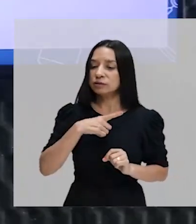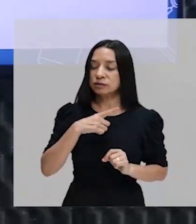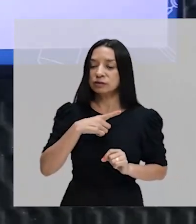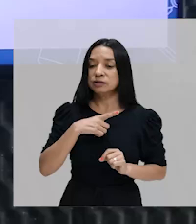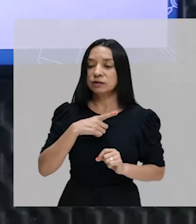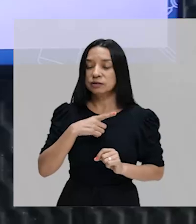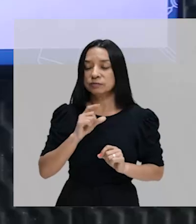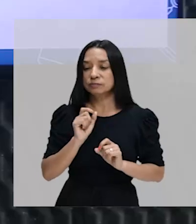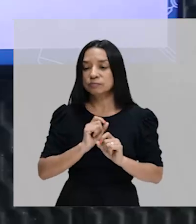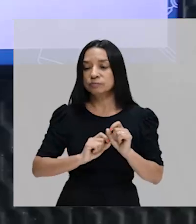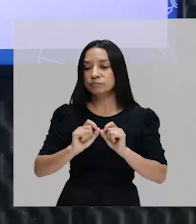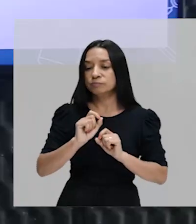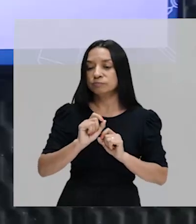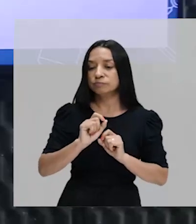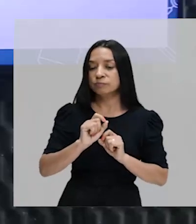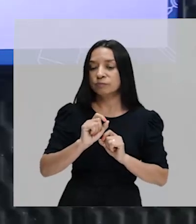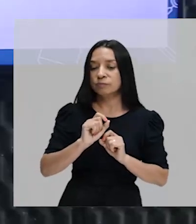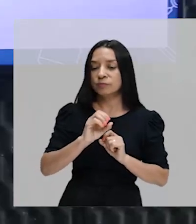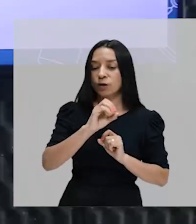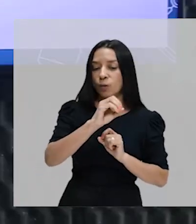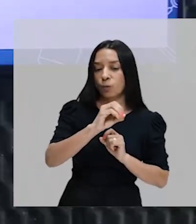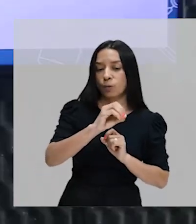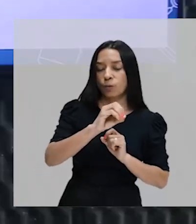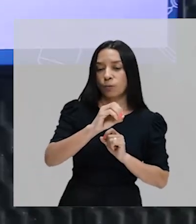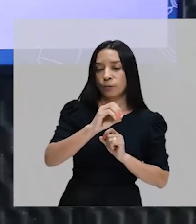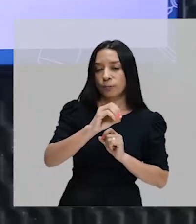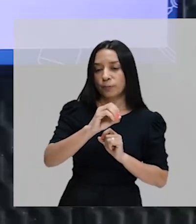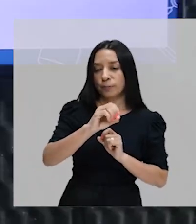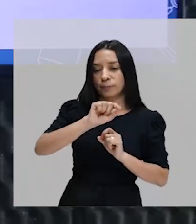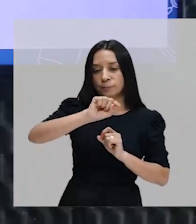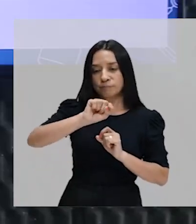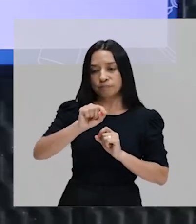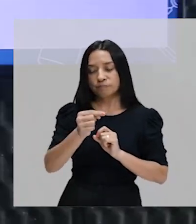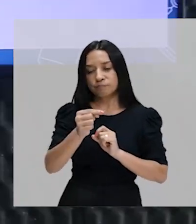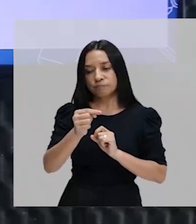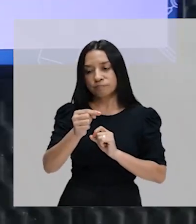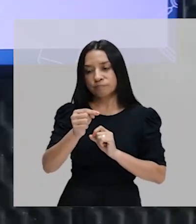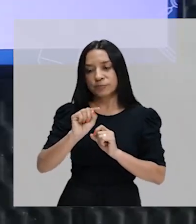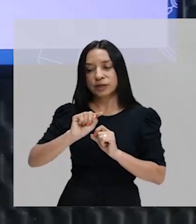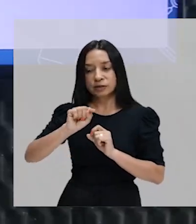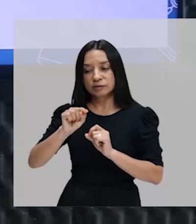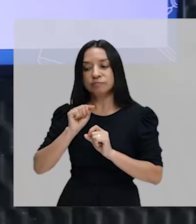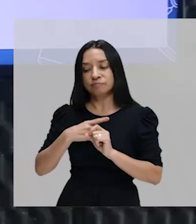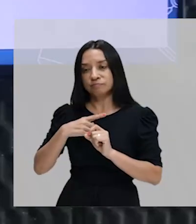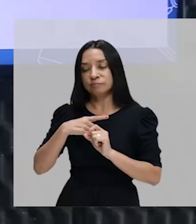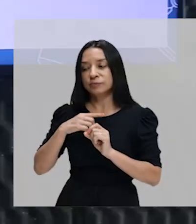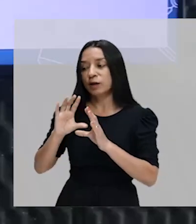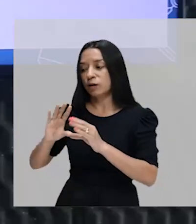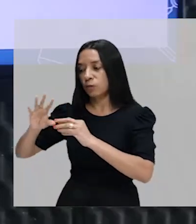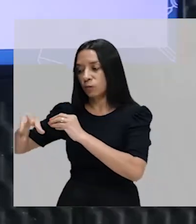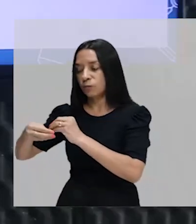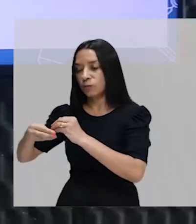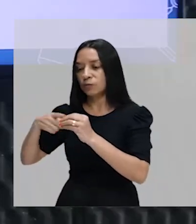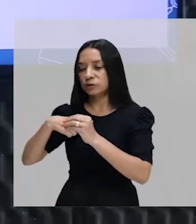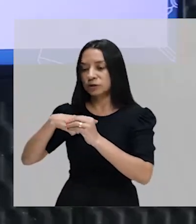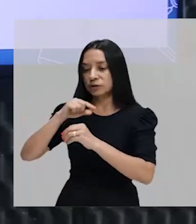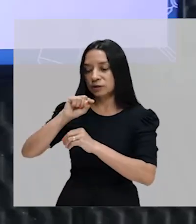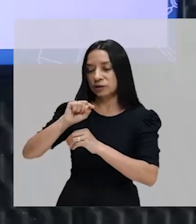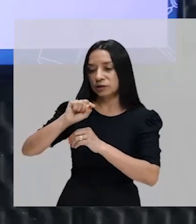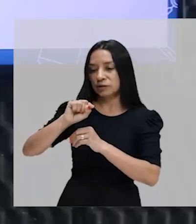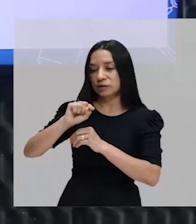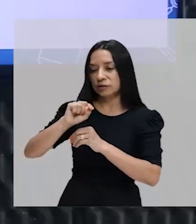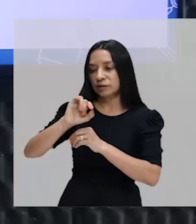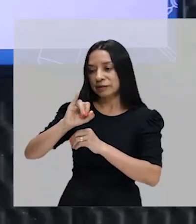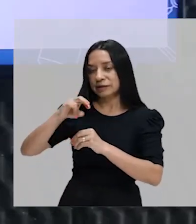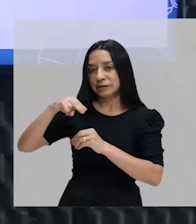tem, né, a parte inteira e o período. Na composta, eu tenho parte inteira, parte